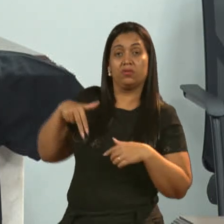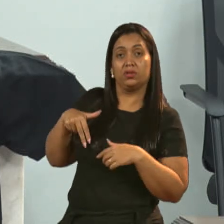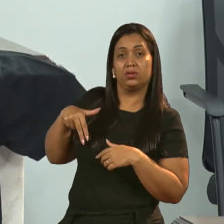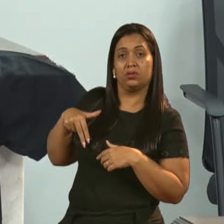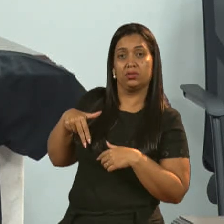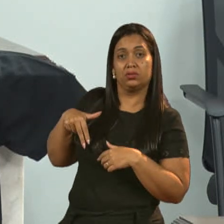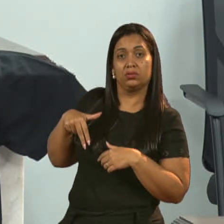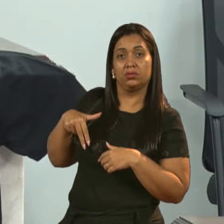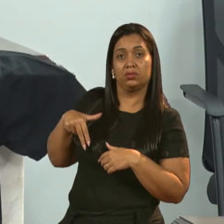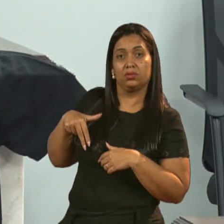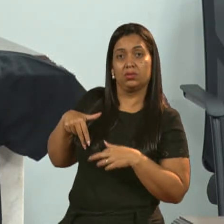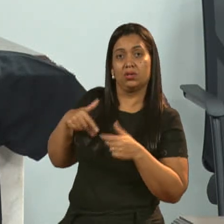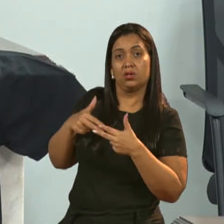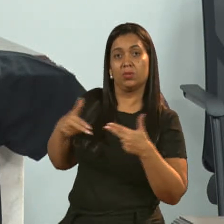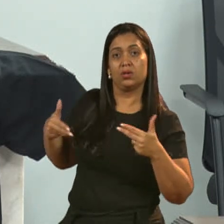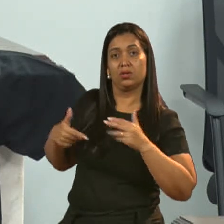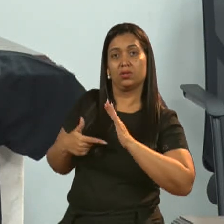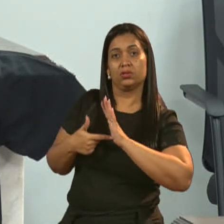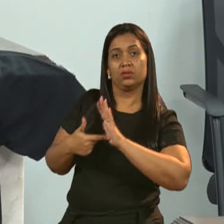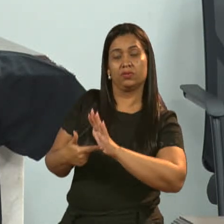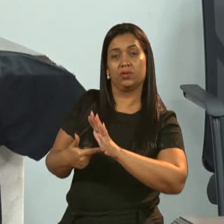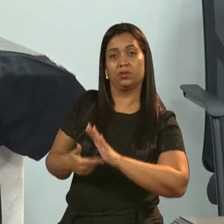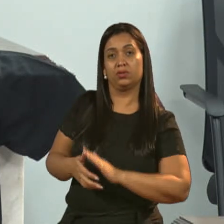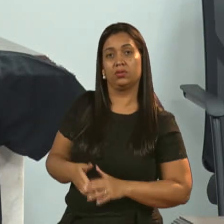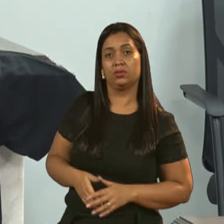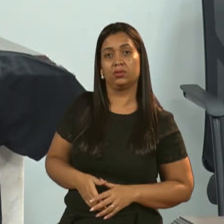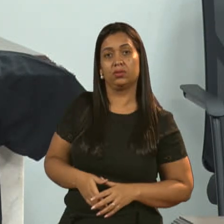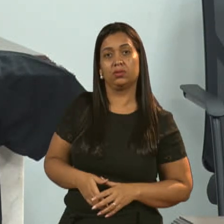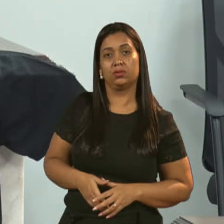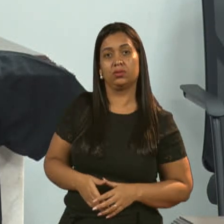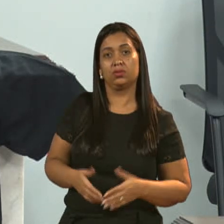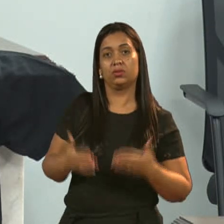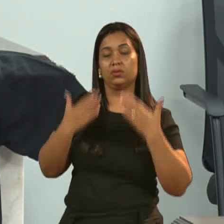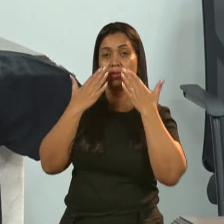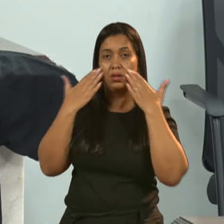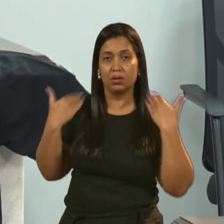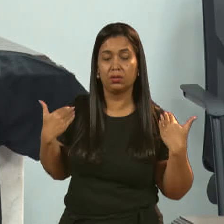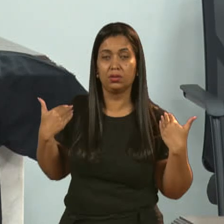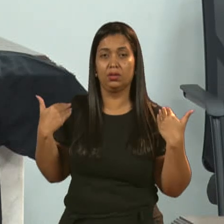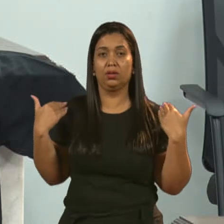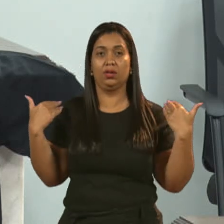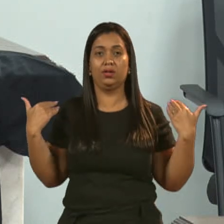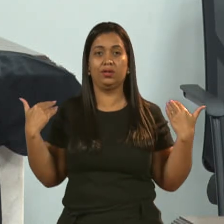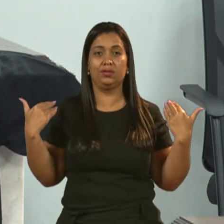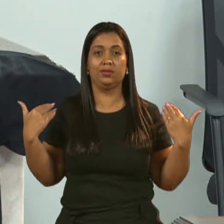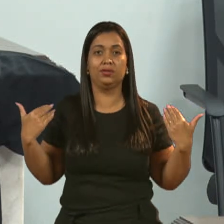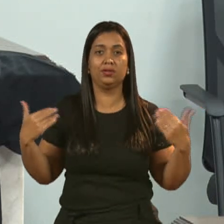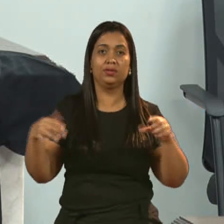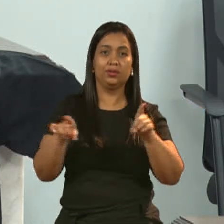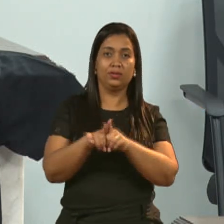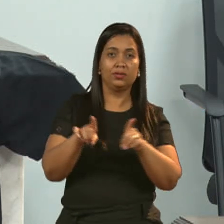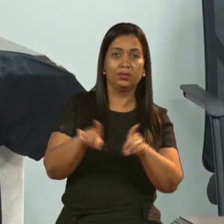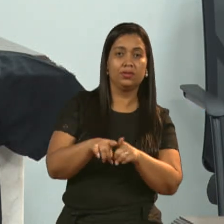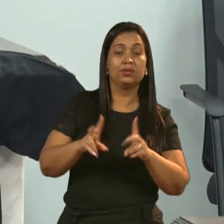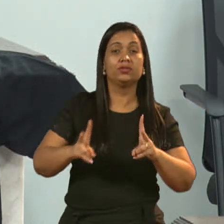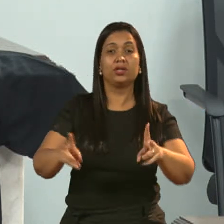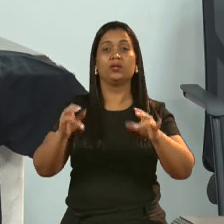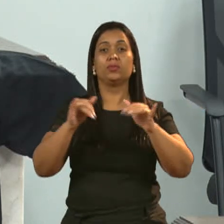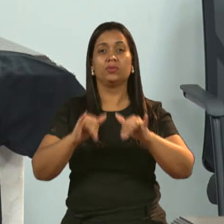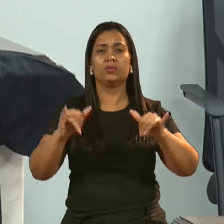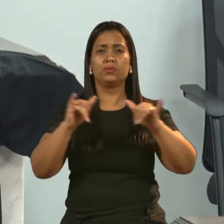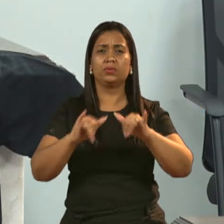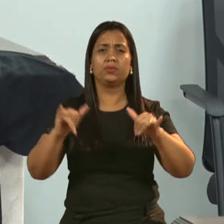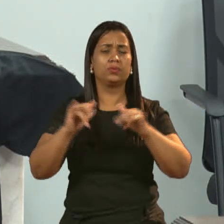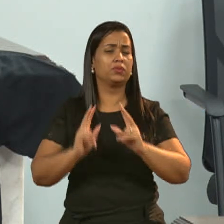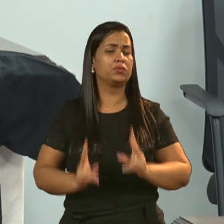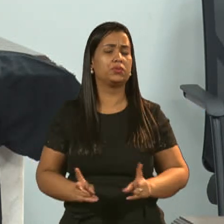à frente de uma situação, porque, querendo ou não, você está se despindo. Mas, para mim, eu sempre falei, falo e repito,